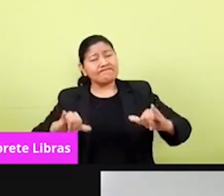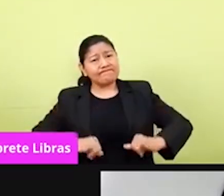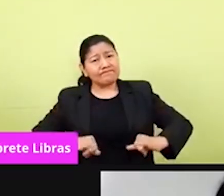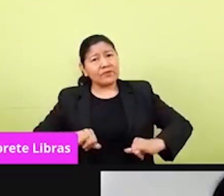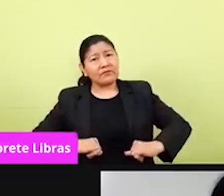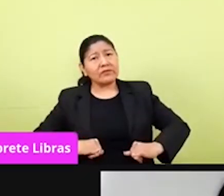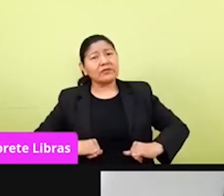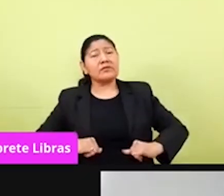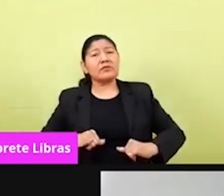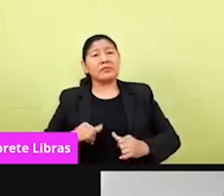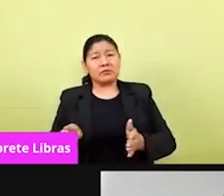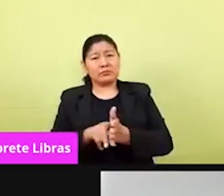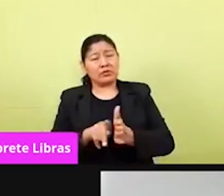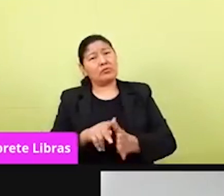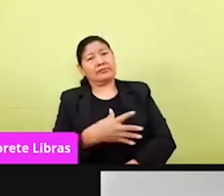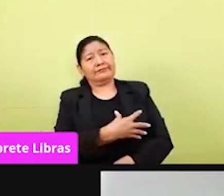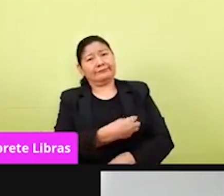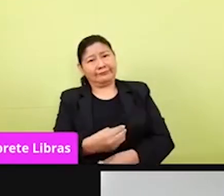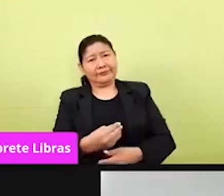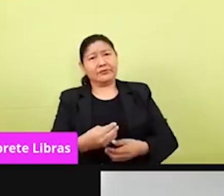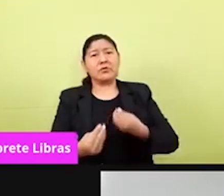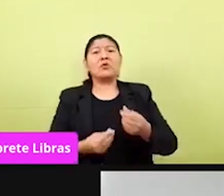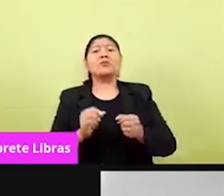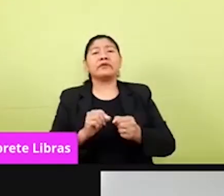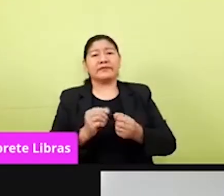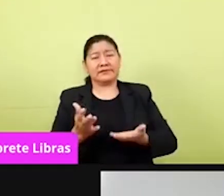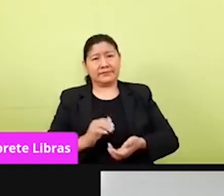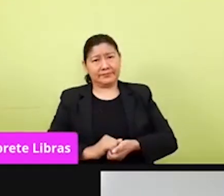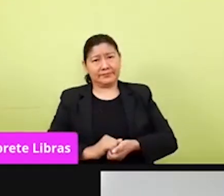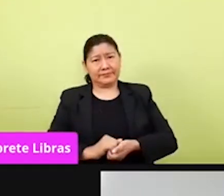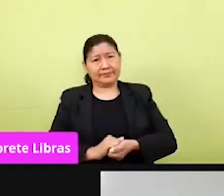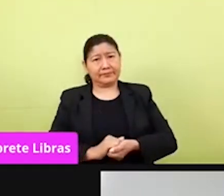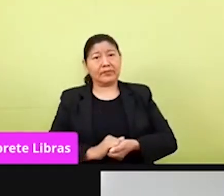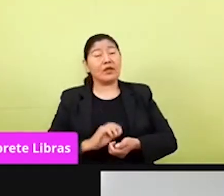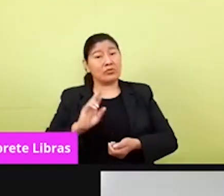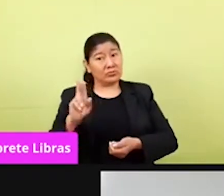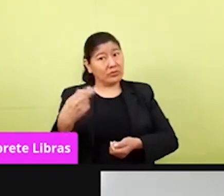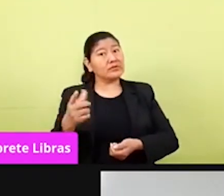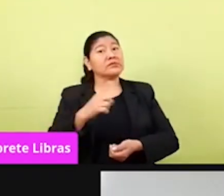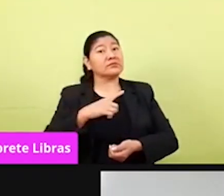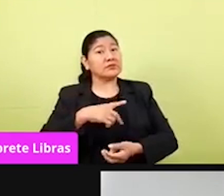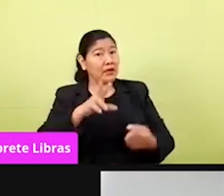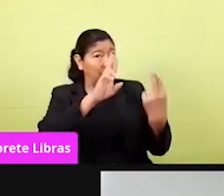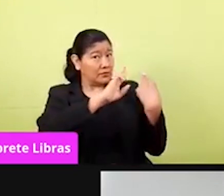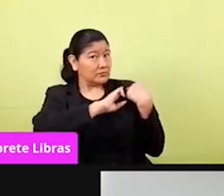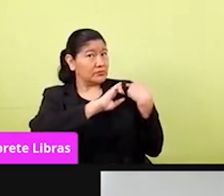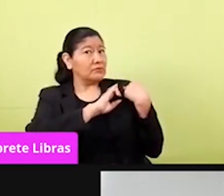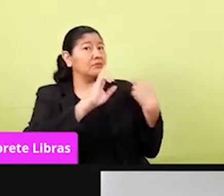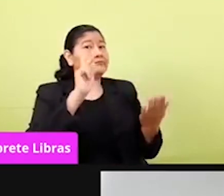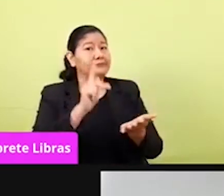de todas nós que temos, né, o compromisso de querer ajudar, né? Eu acho que